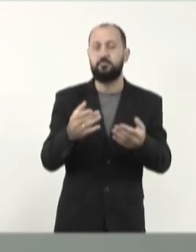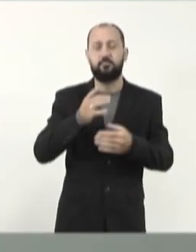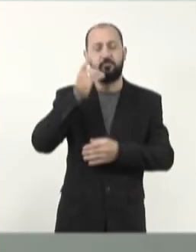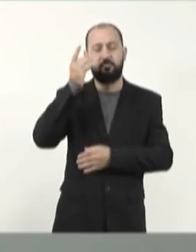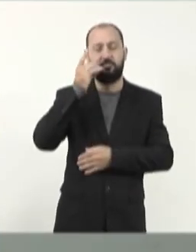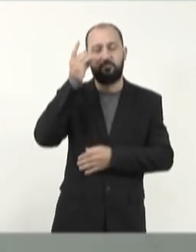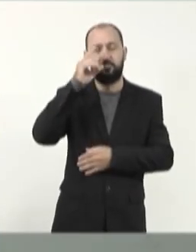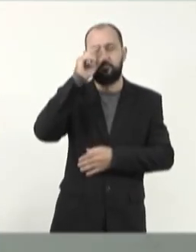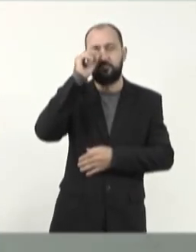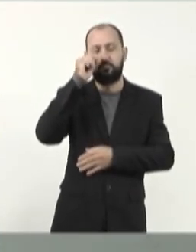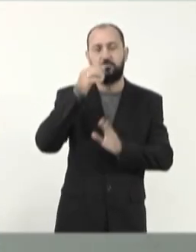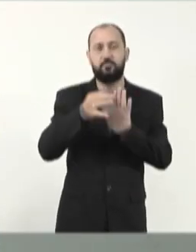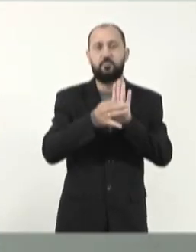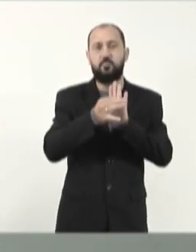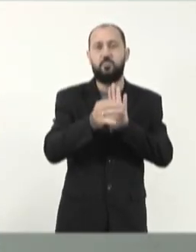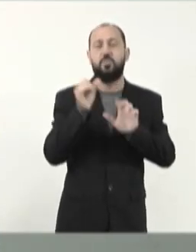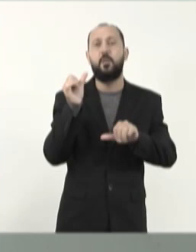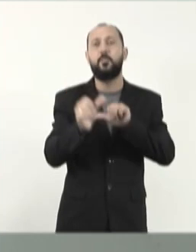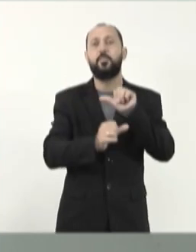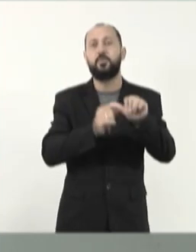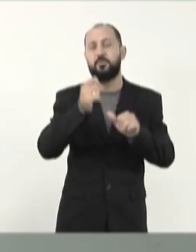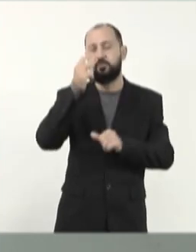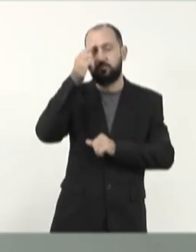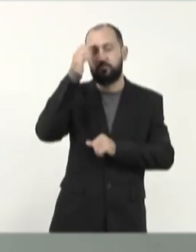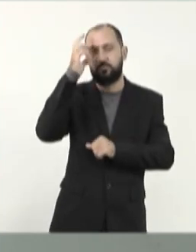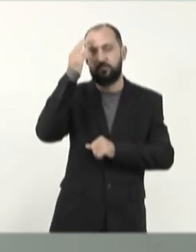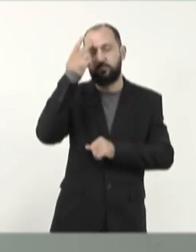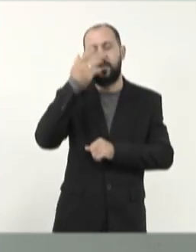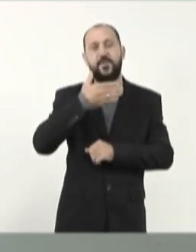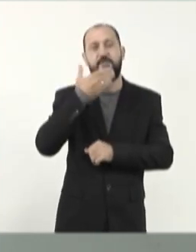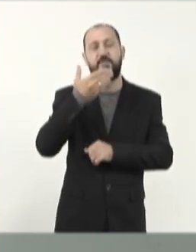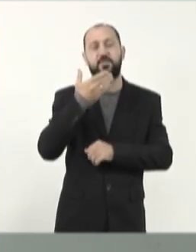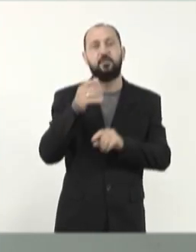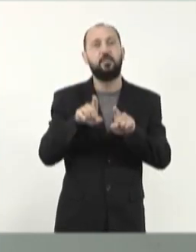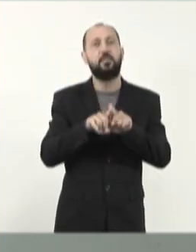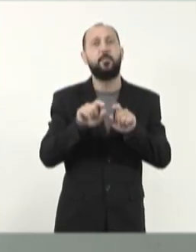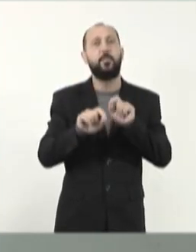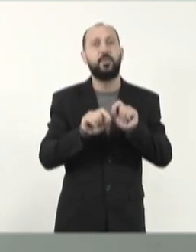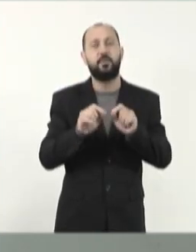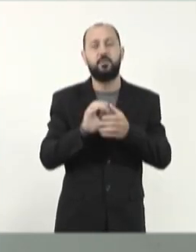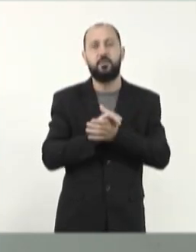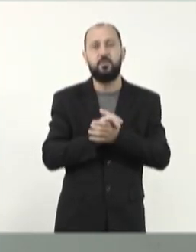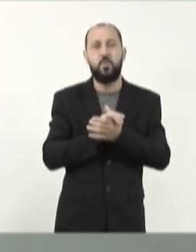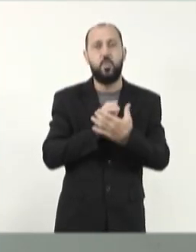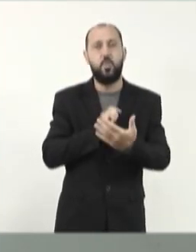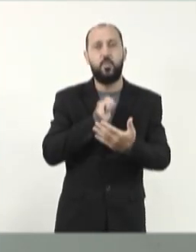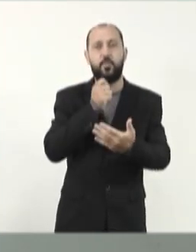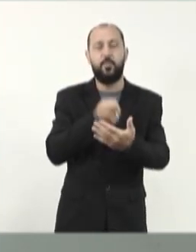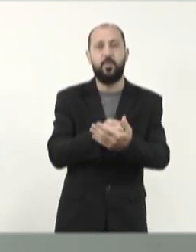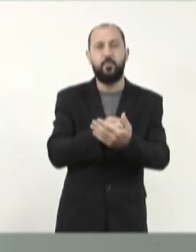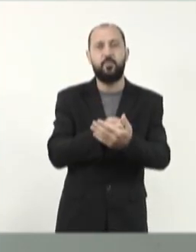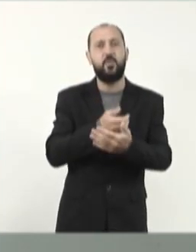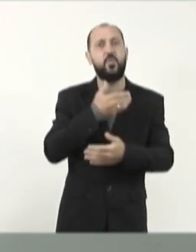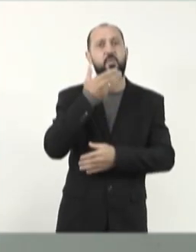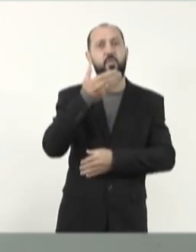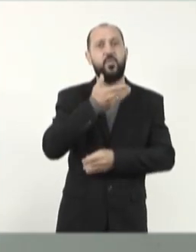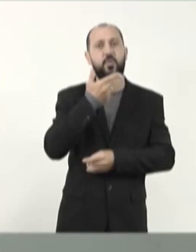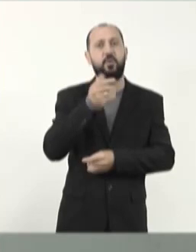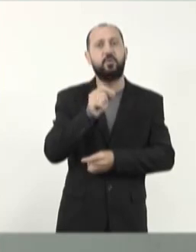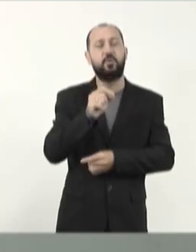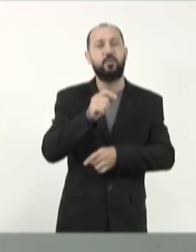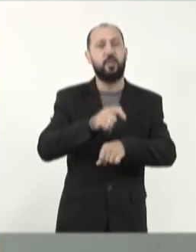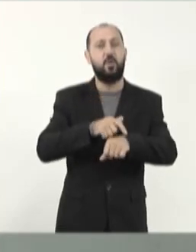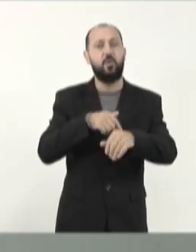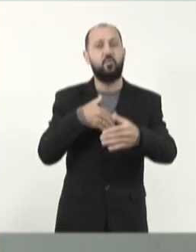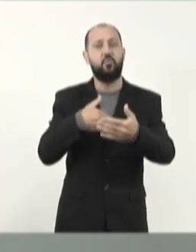Gerson Claro, então, vem propor uma mudança nessa lógica, né, para facilitar, inclusive, o pagamento e facilitar, lá